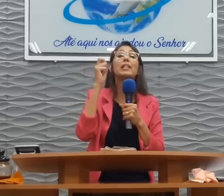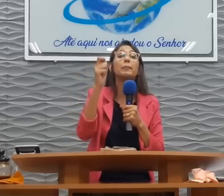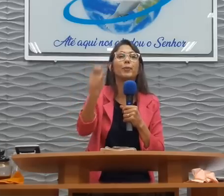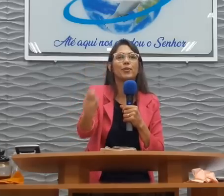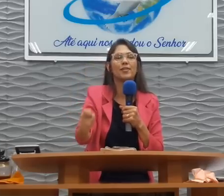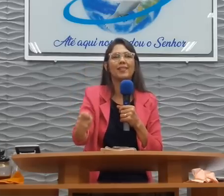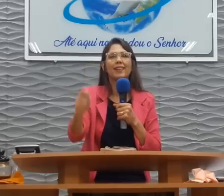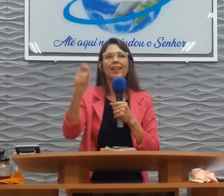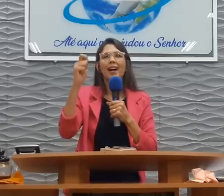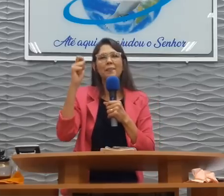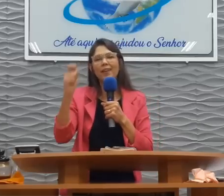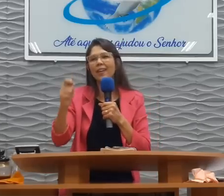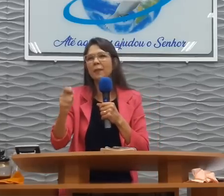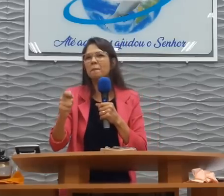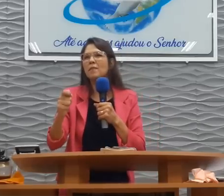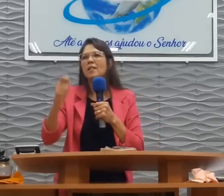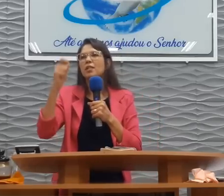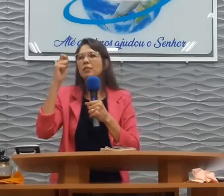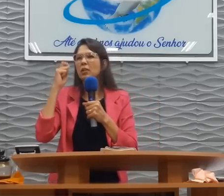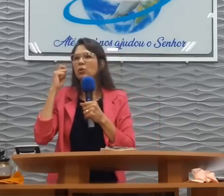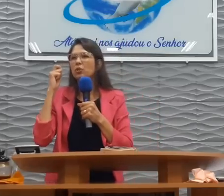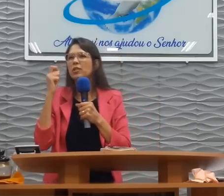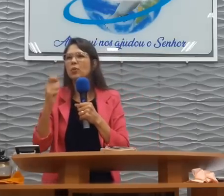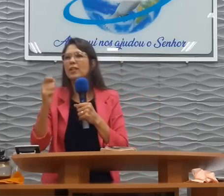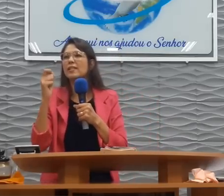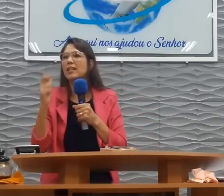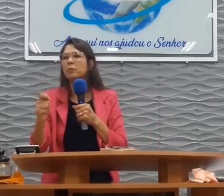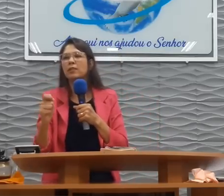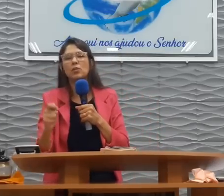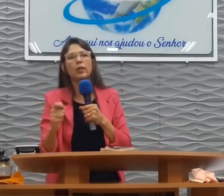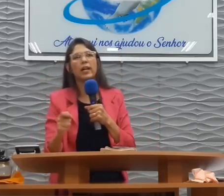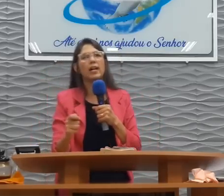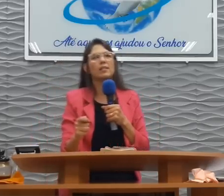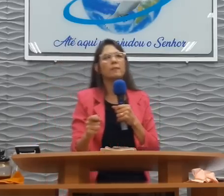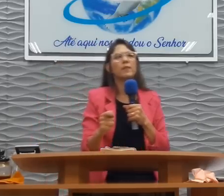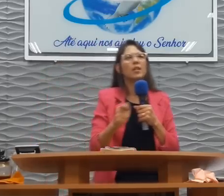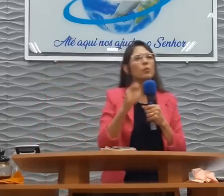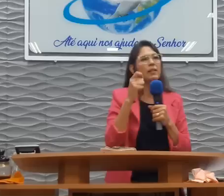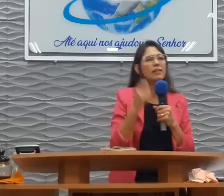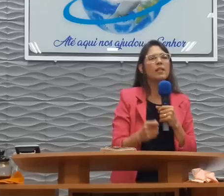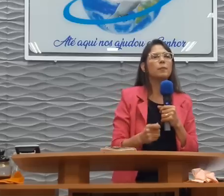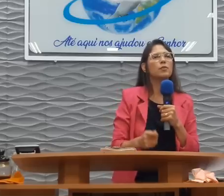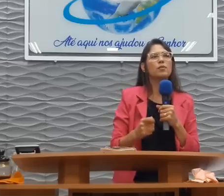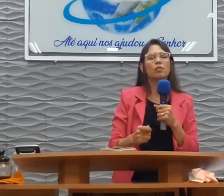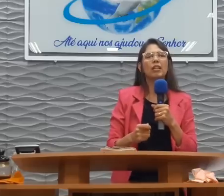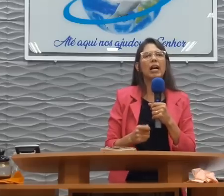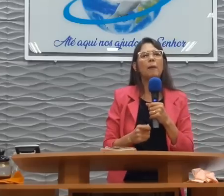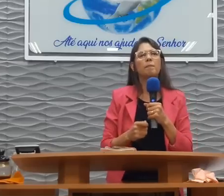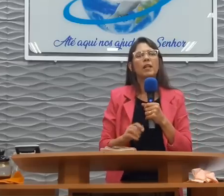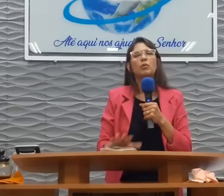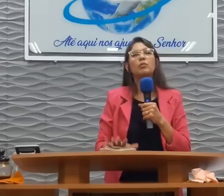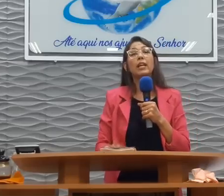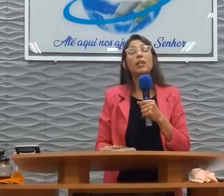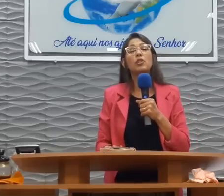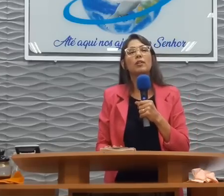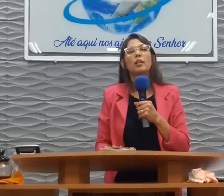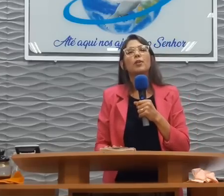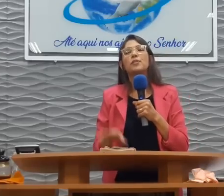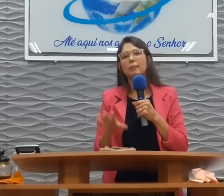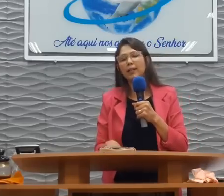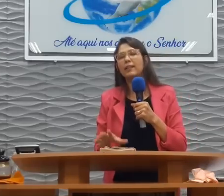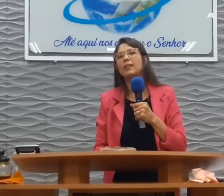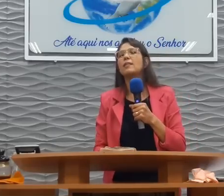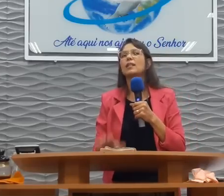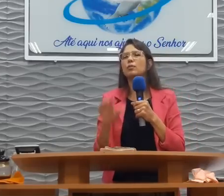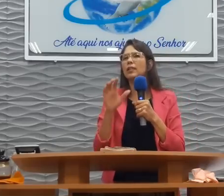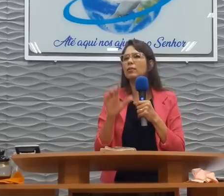elas são exemplos. Amém? Que você continue sendo um exemplo na sua casa. Um exemplo no seu lar. Não deixe